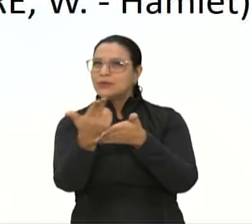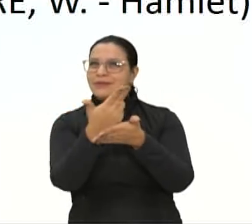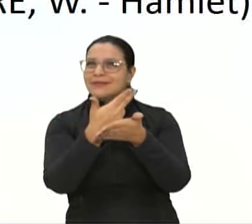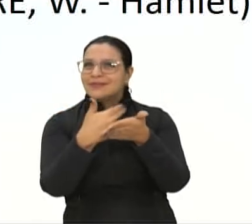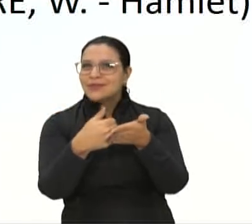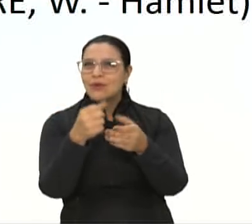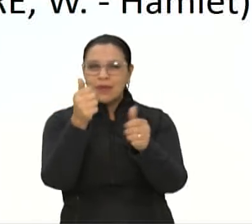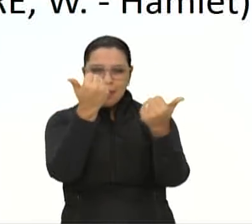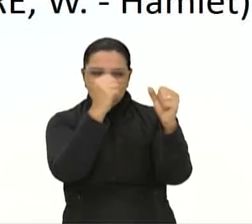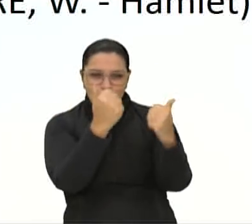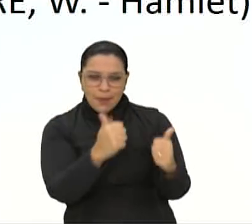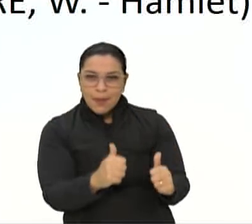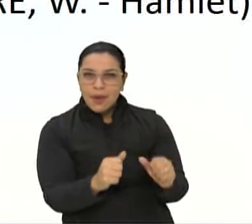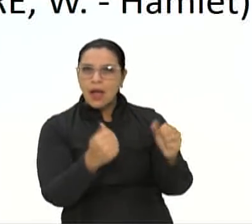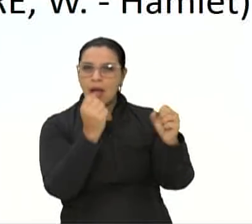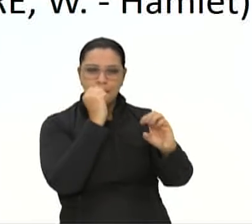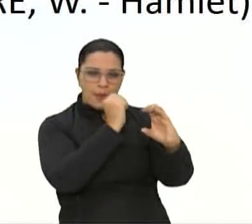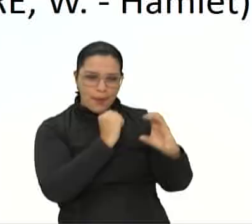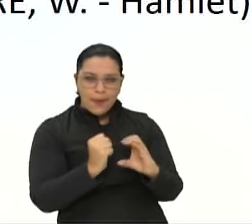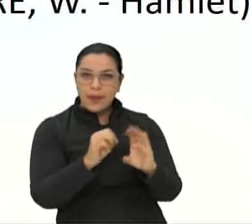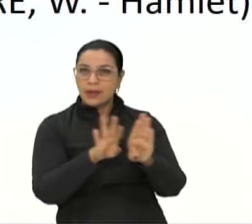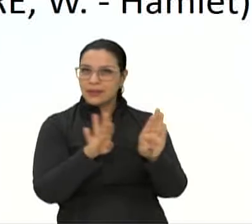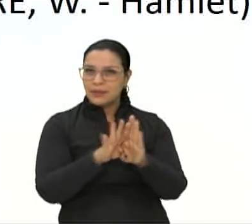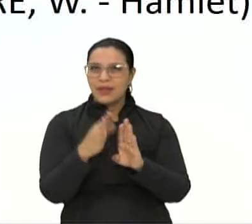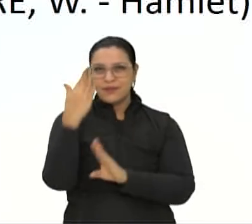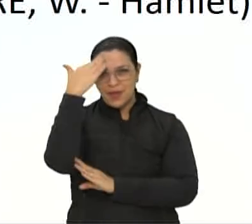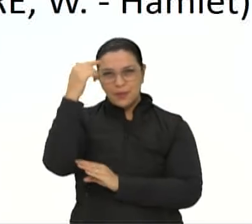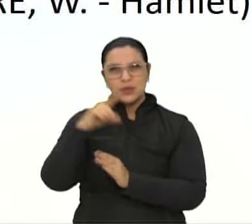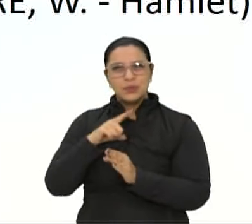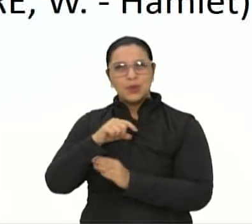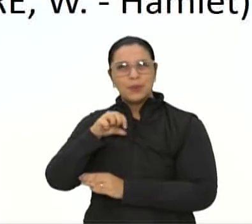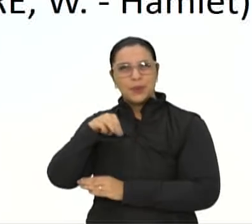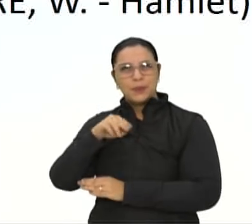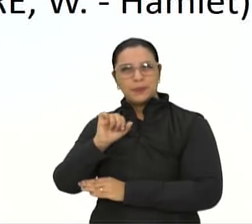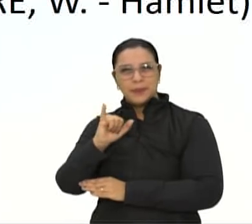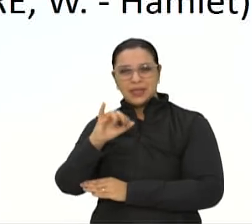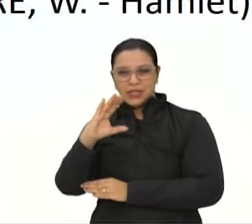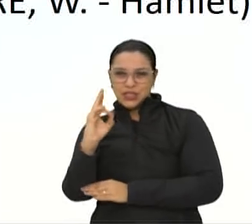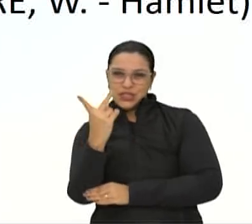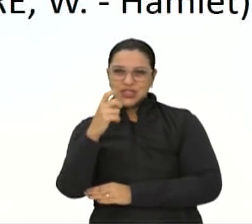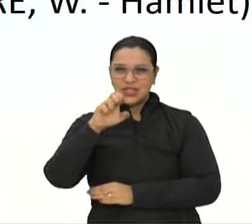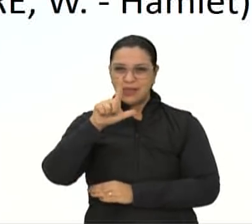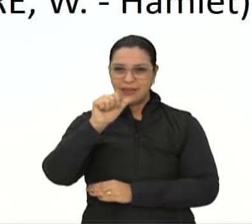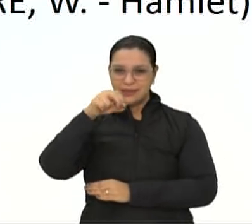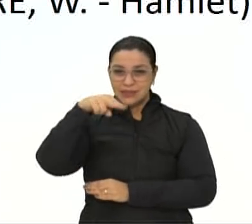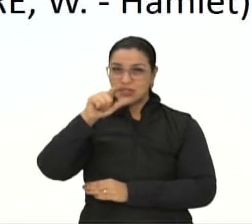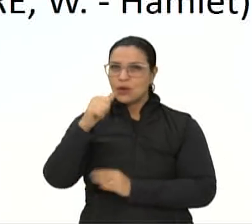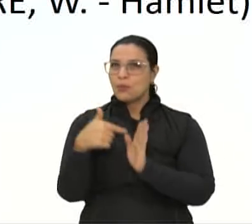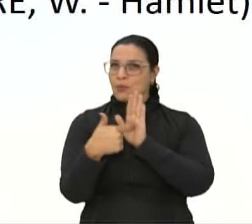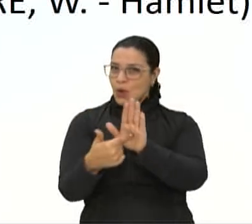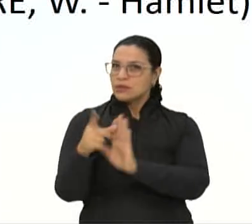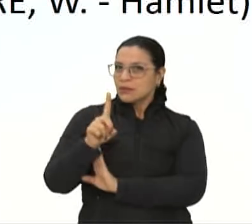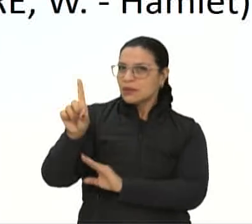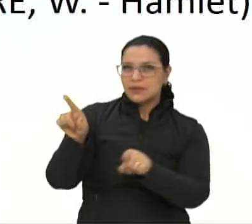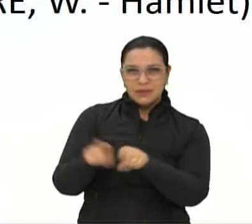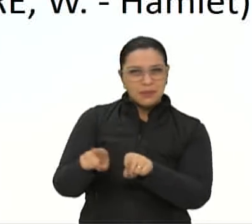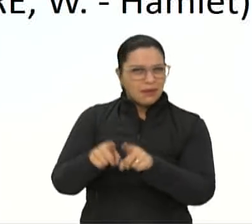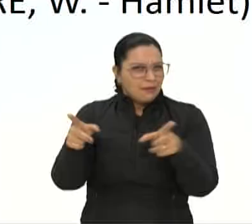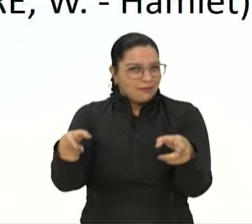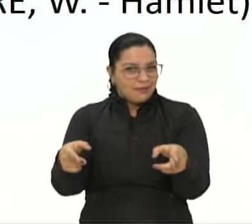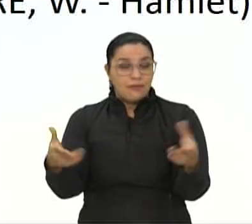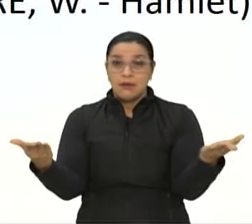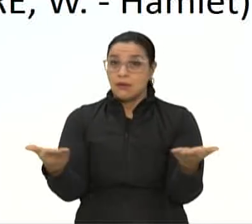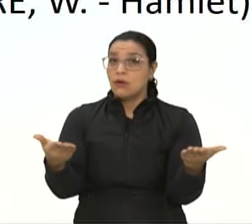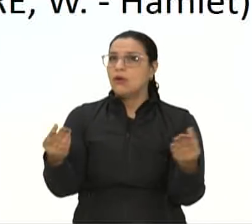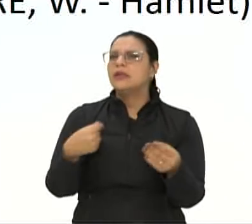artistas plásticos da Renascença, como a gente viu, né? Michelangelo naquele quadro de Deus, né? Na obra, né? Que ele retrata Deus. A gente tem ali